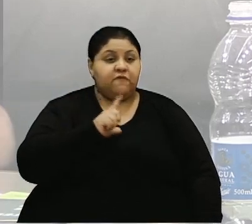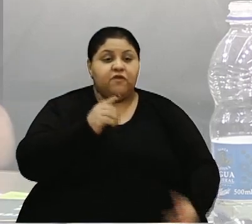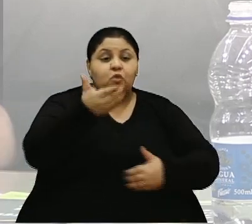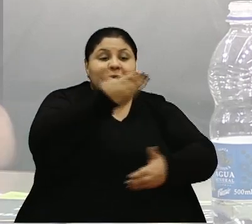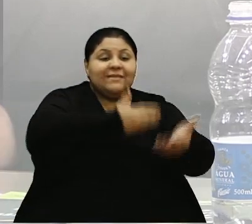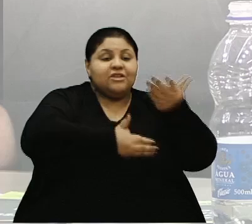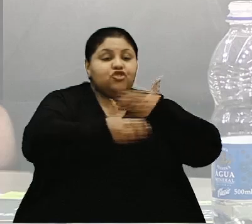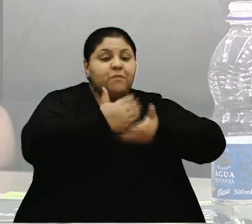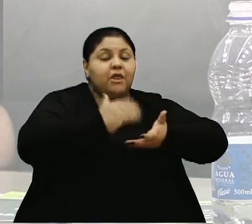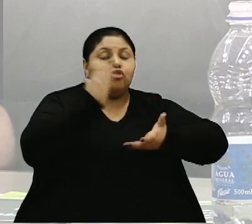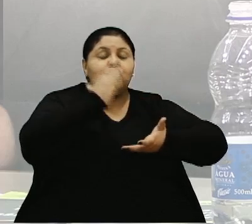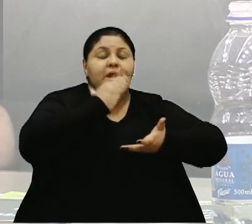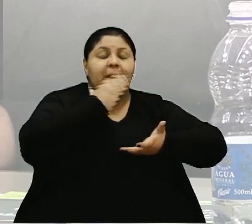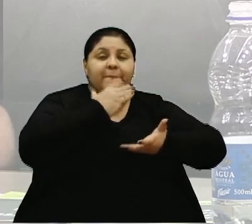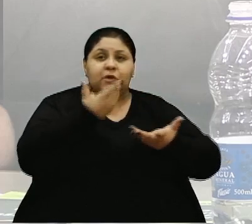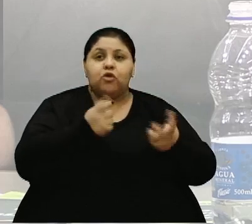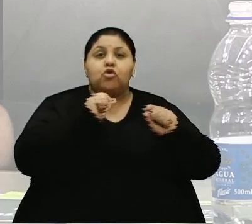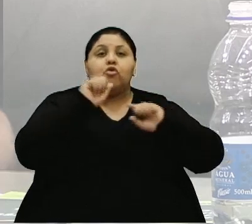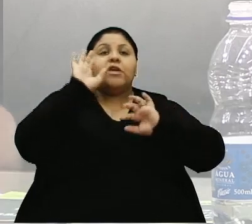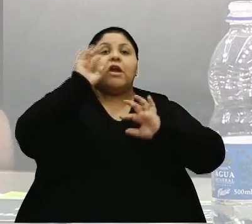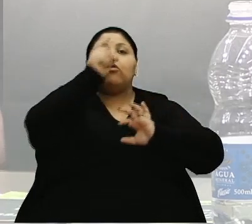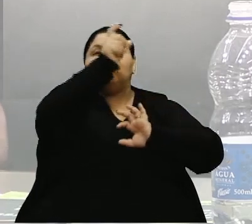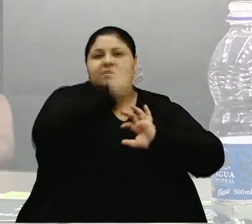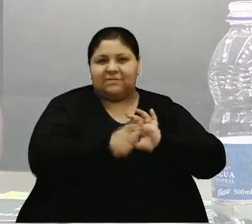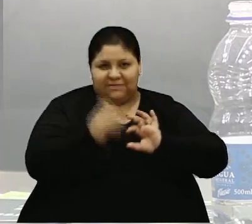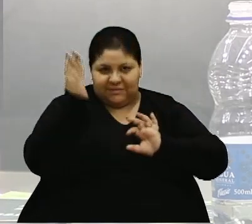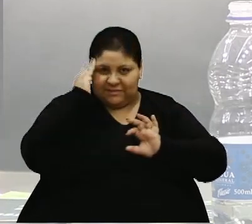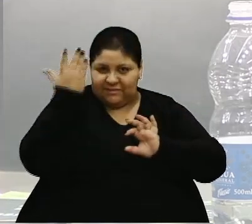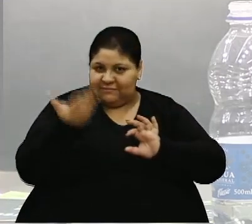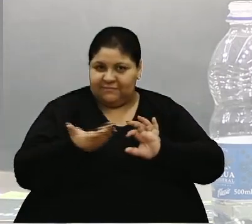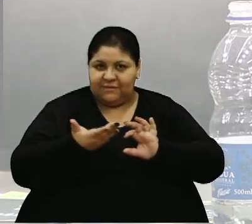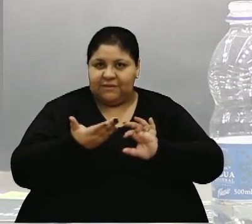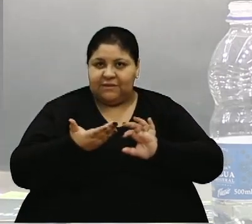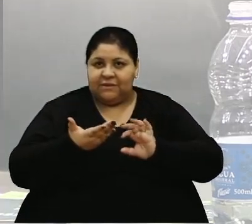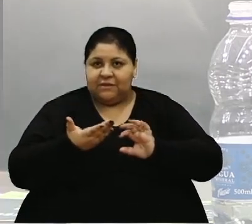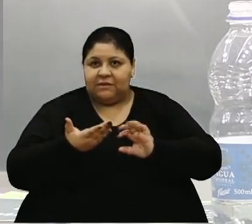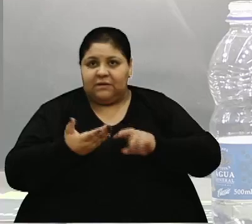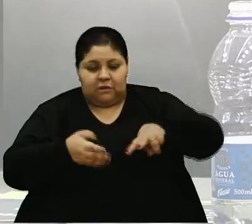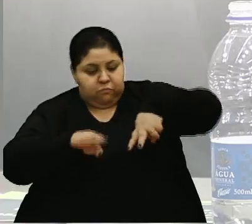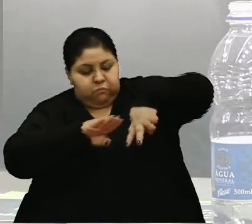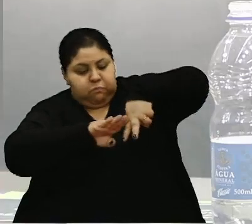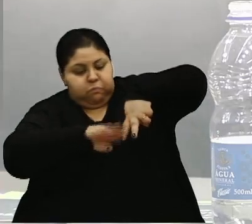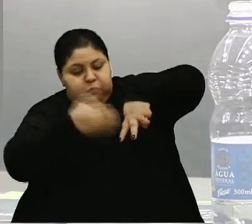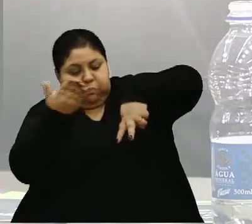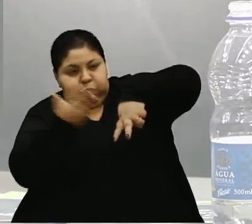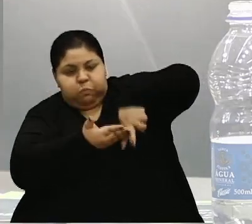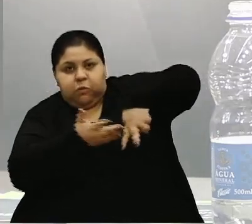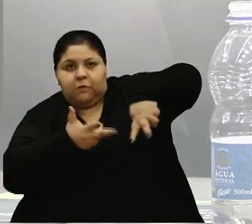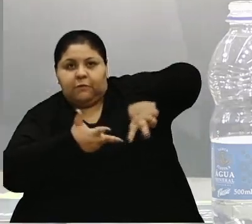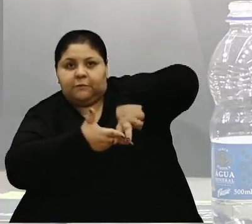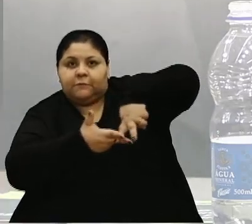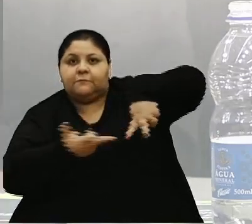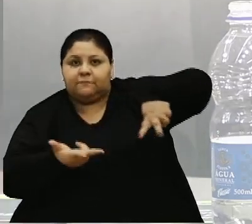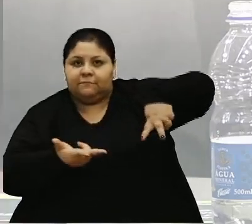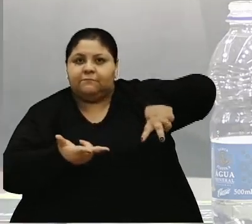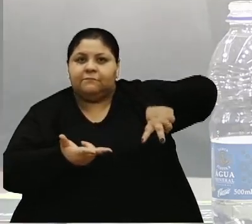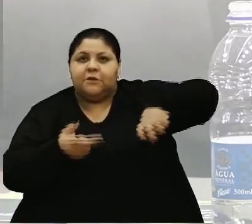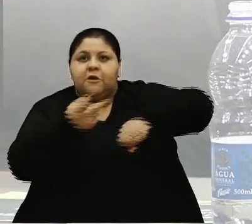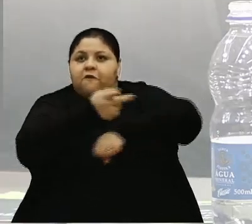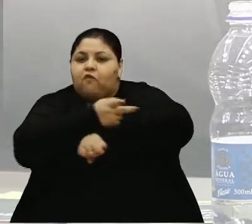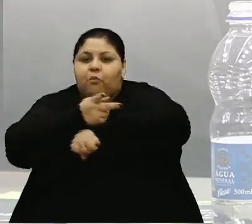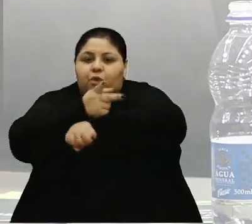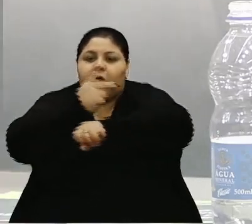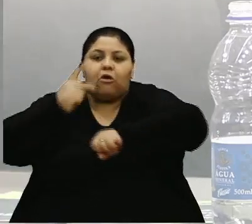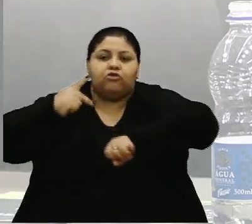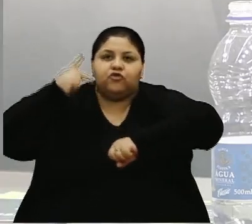imediata, o que vai acontecer com essa pessoa, sabe o que é? É amputar uma perna. Daí as pessoas vão procurar o senhor, vão me procurar eu para dar uma cama